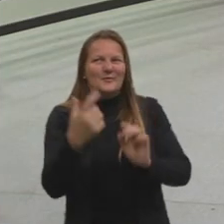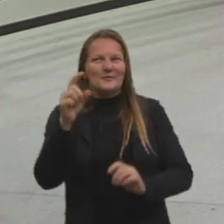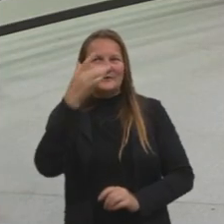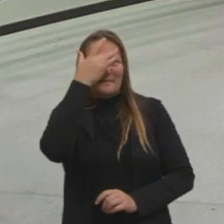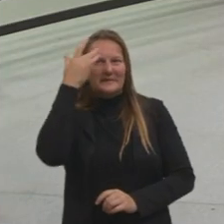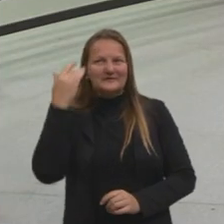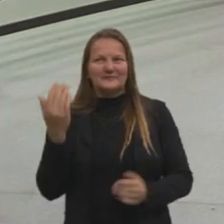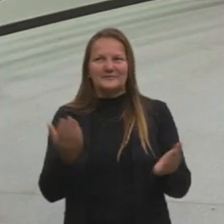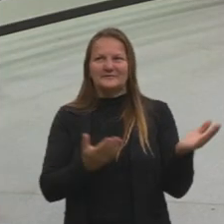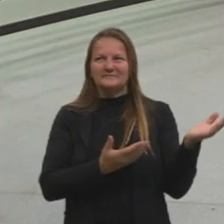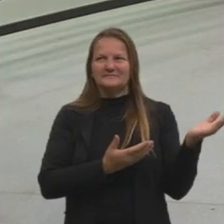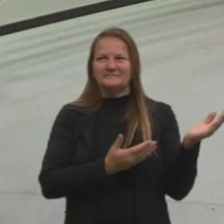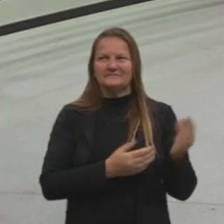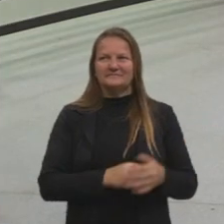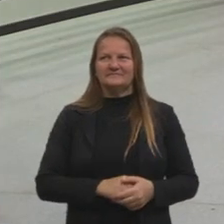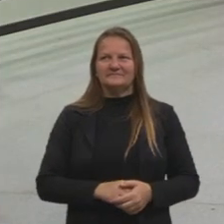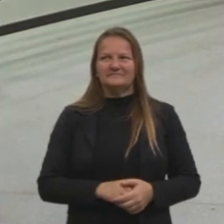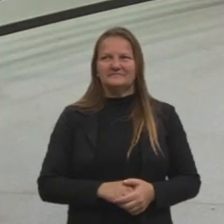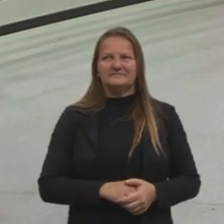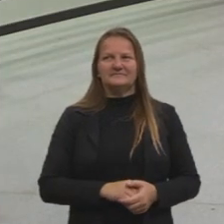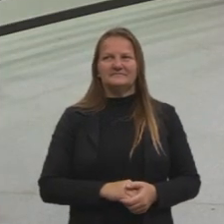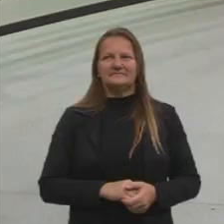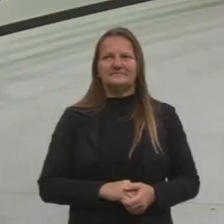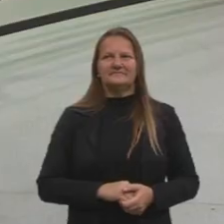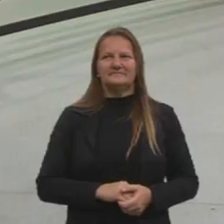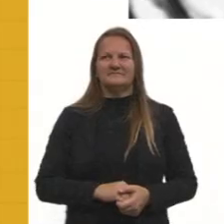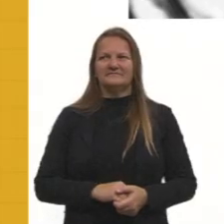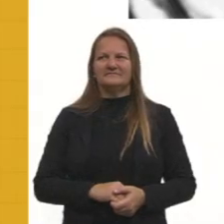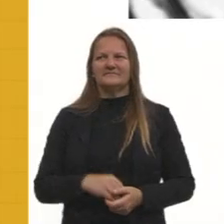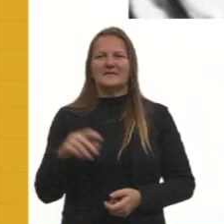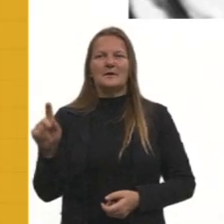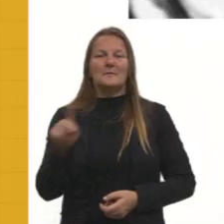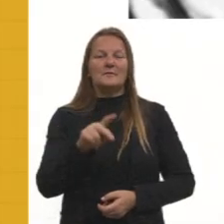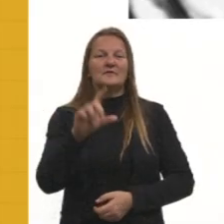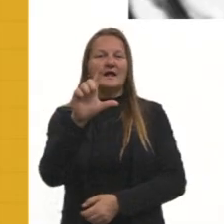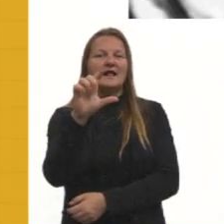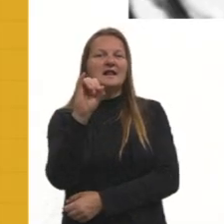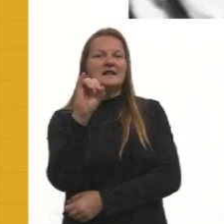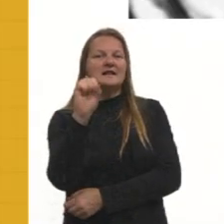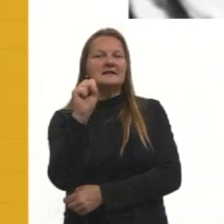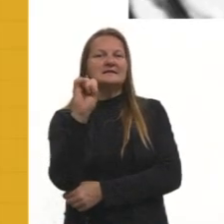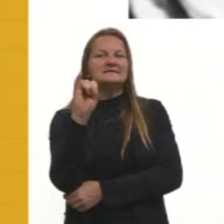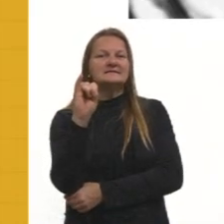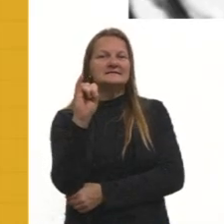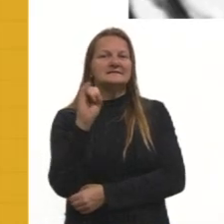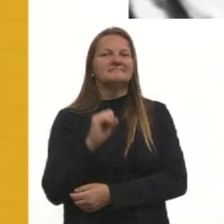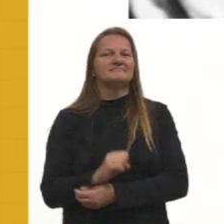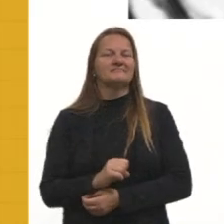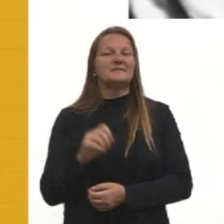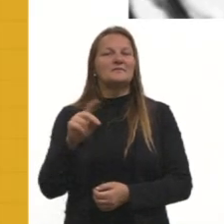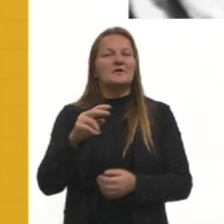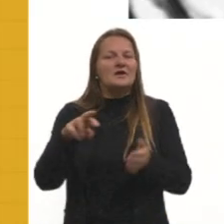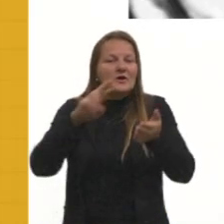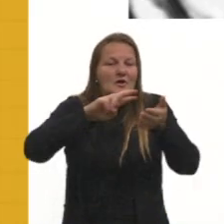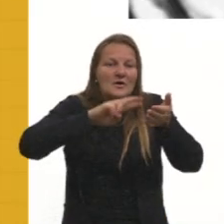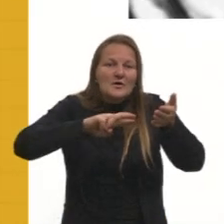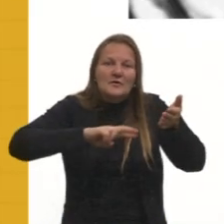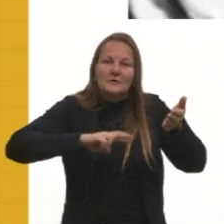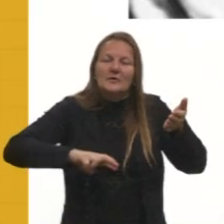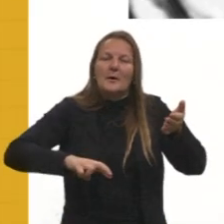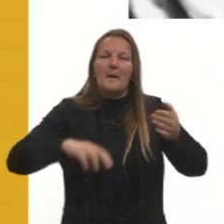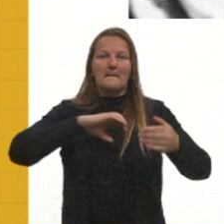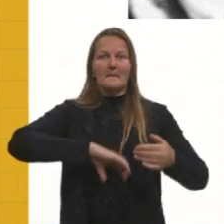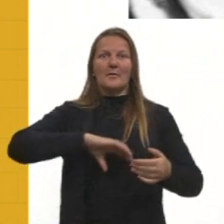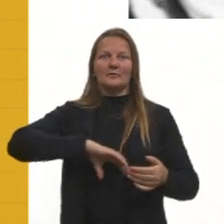outra pessoa que veio visitar aqui o estúdio é a profe Elise a profelize gente ela faz a revisão da parte de